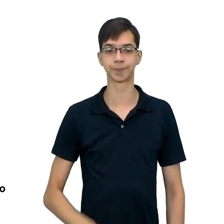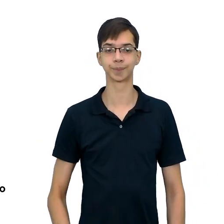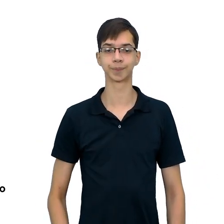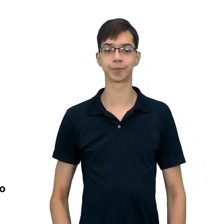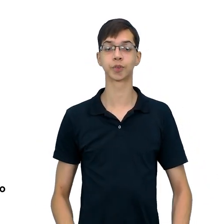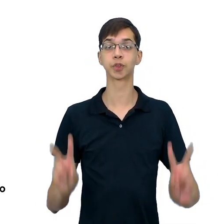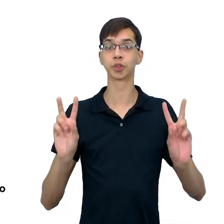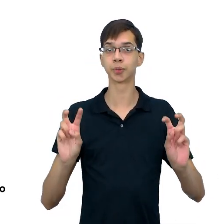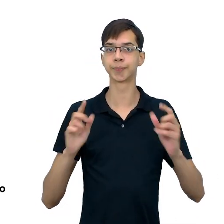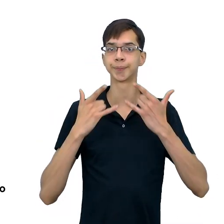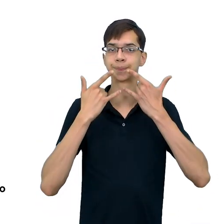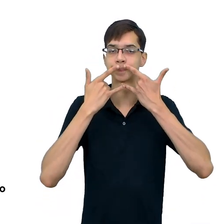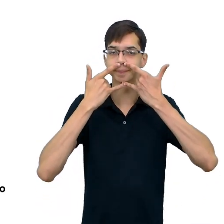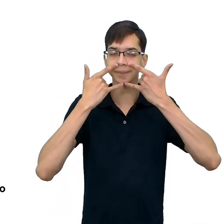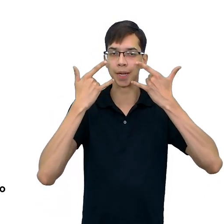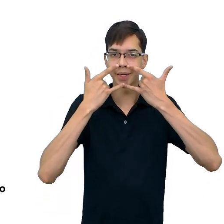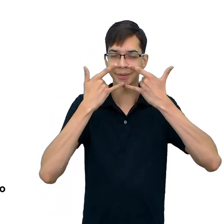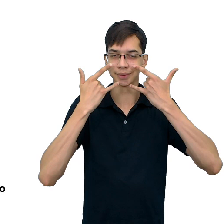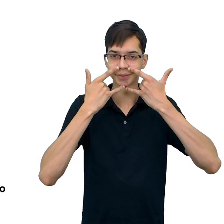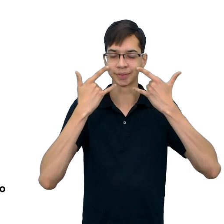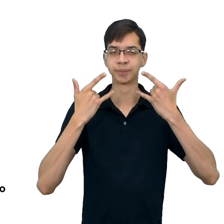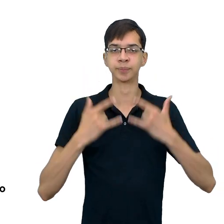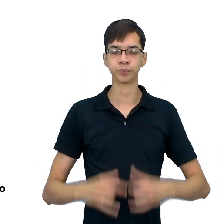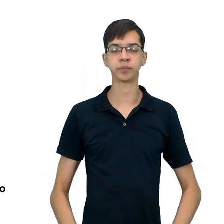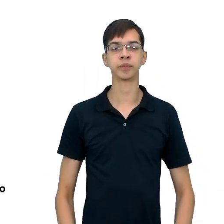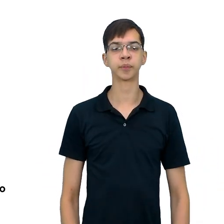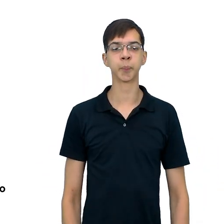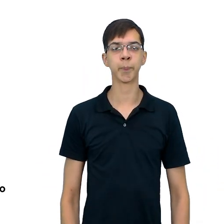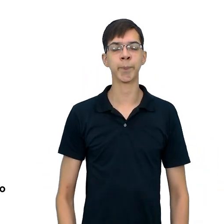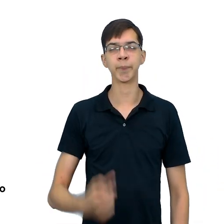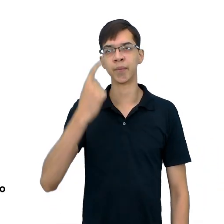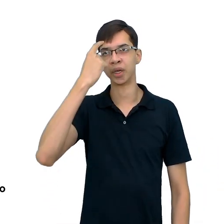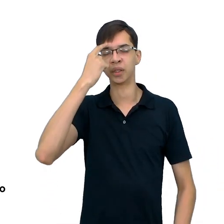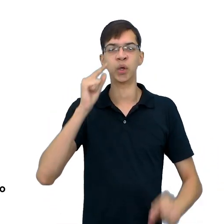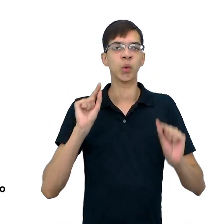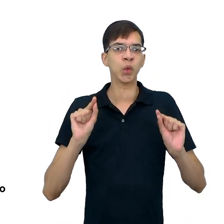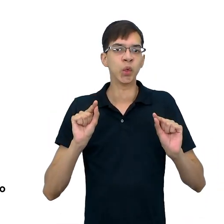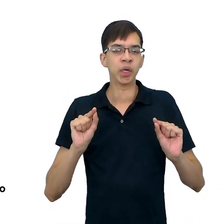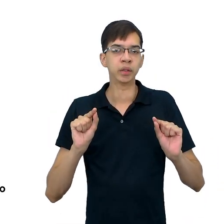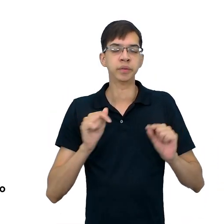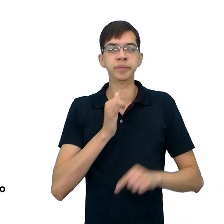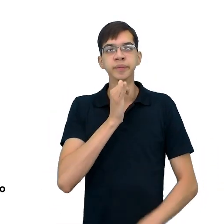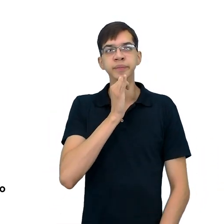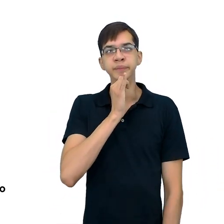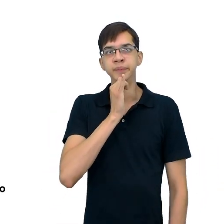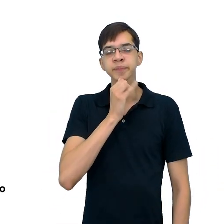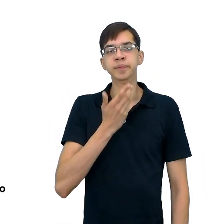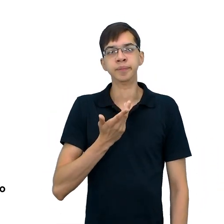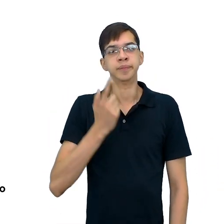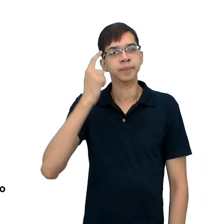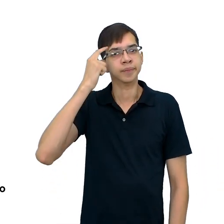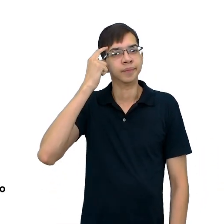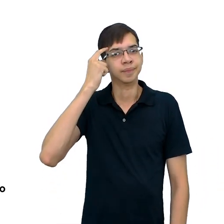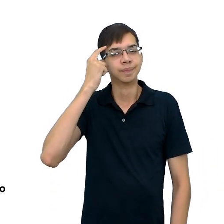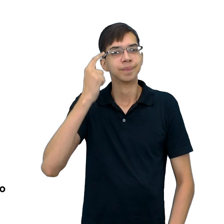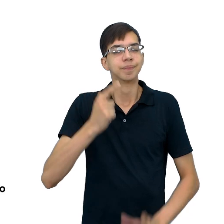né? Nós vamos pensar também na expressão que ela pode passa a ter uma ideia de